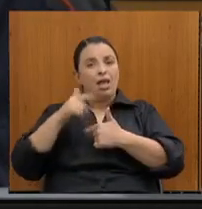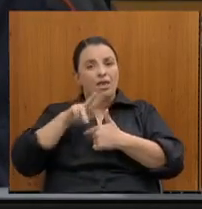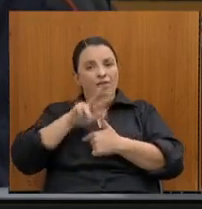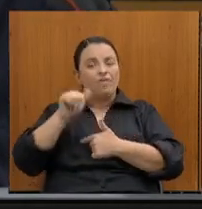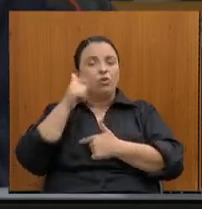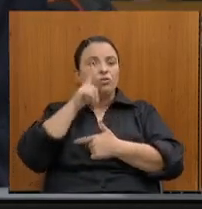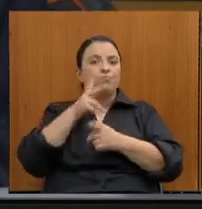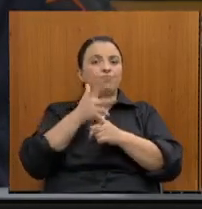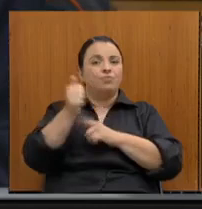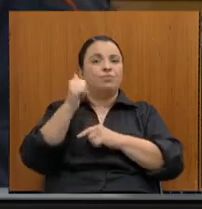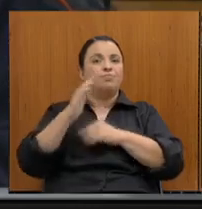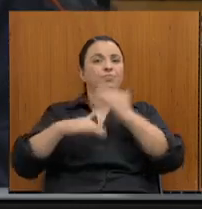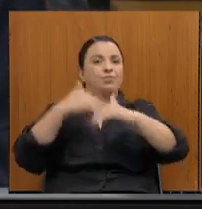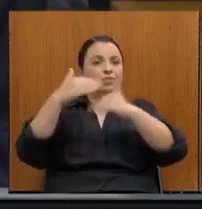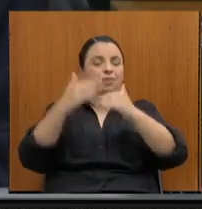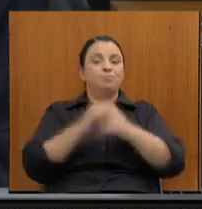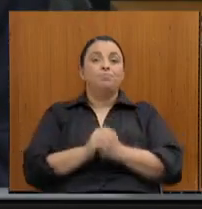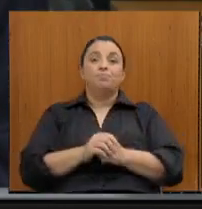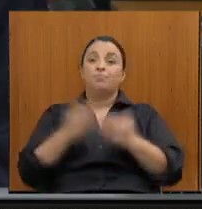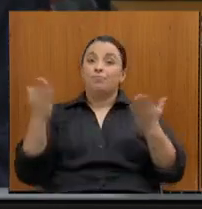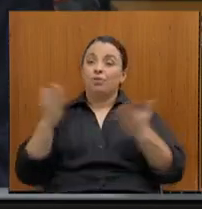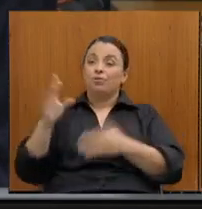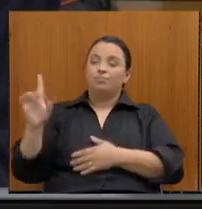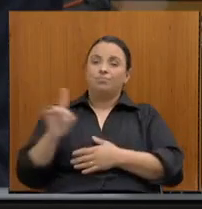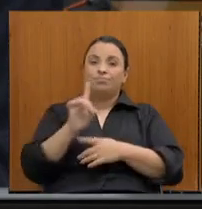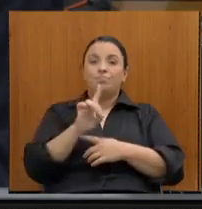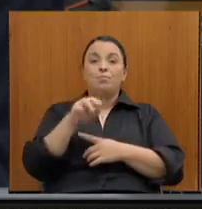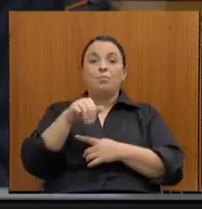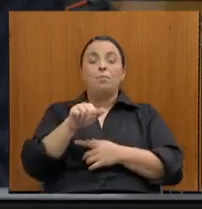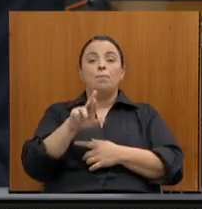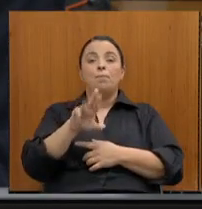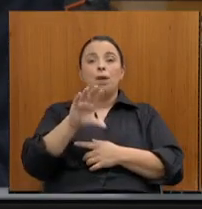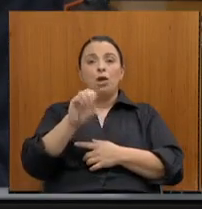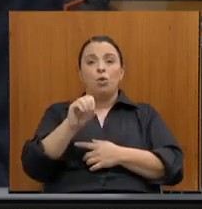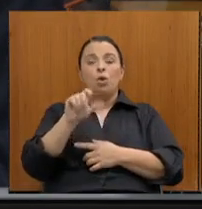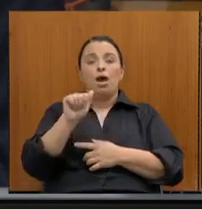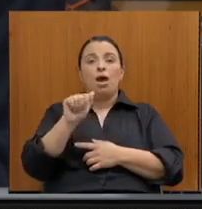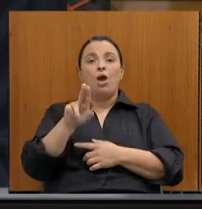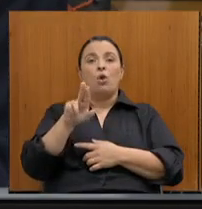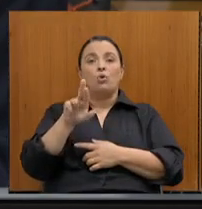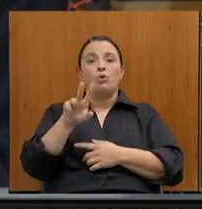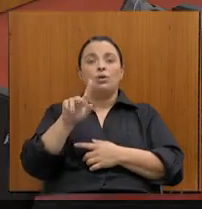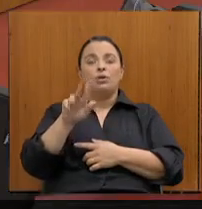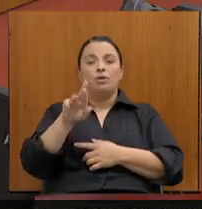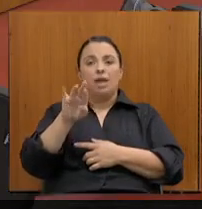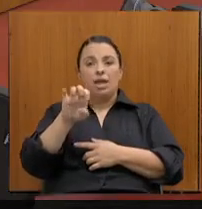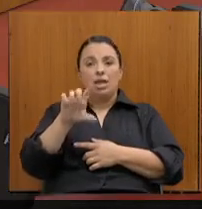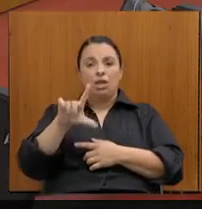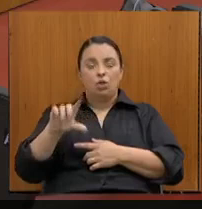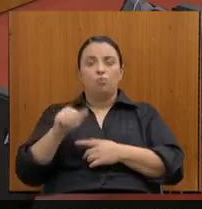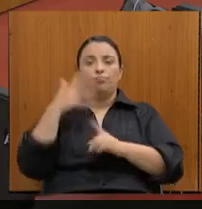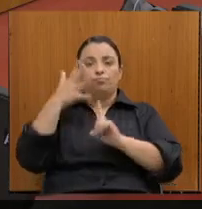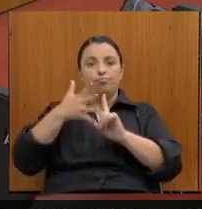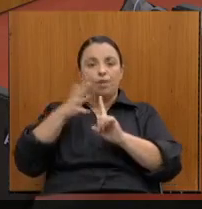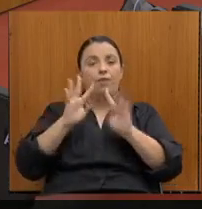passa a palavra que por Marco Aurélio Gibran para fazer as considerações finais Tá